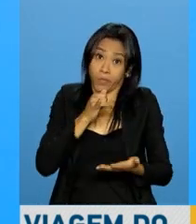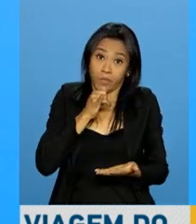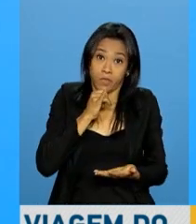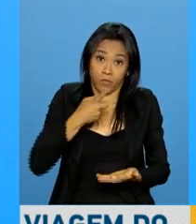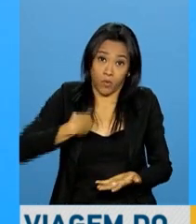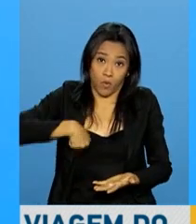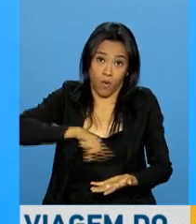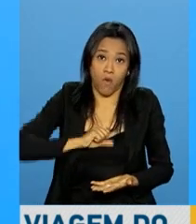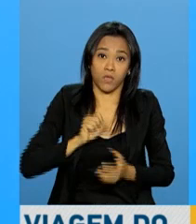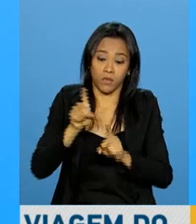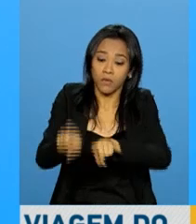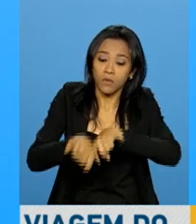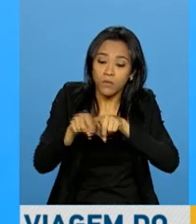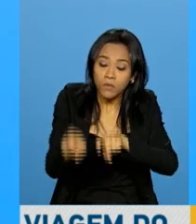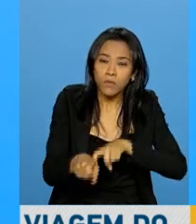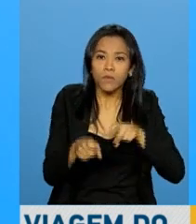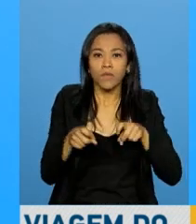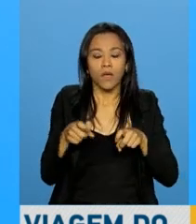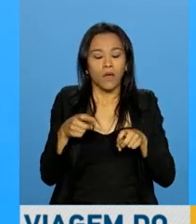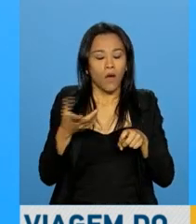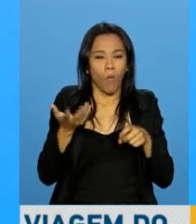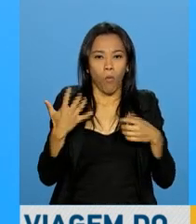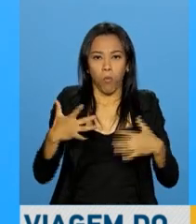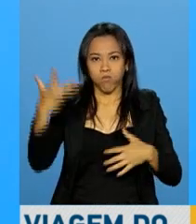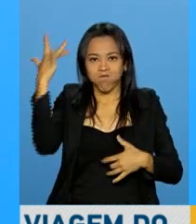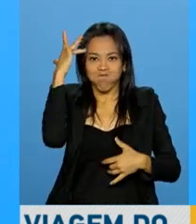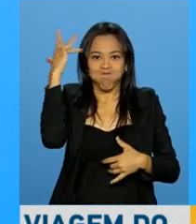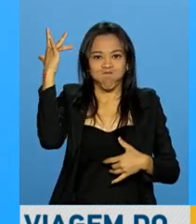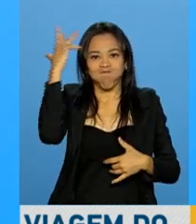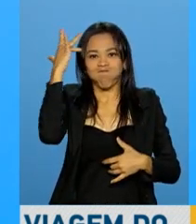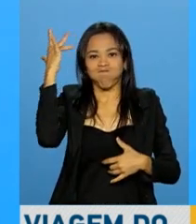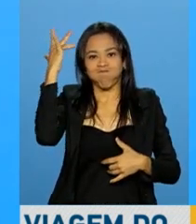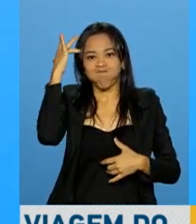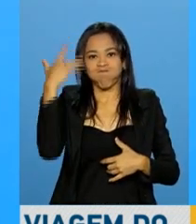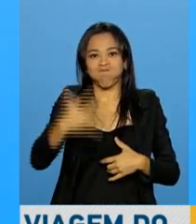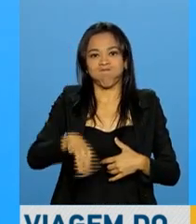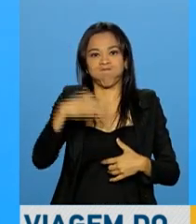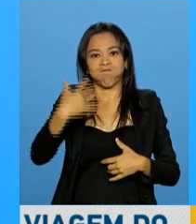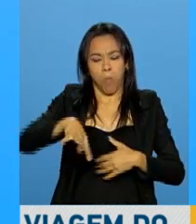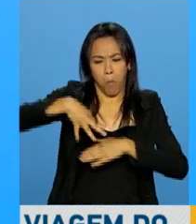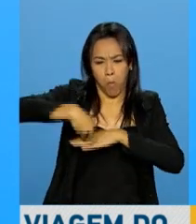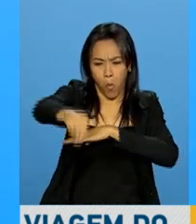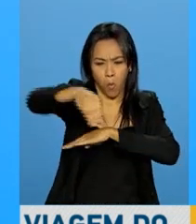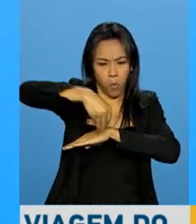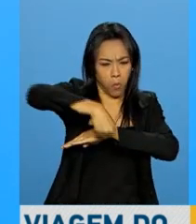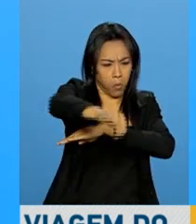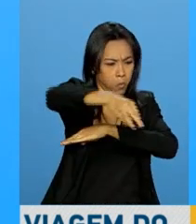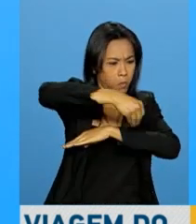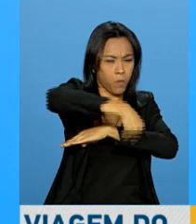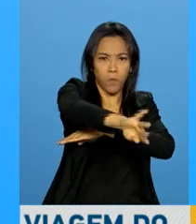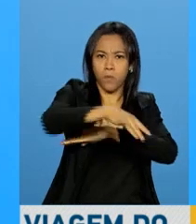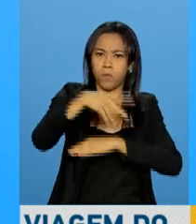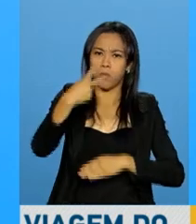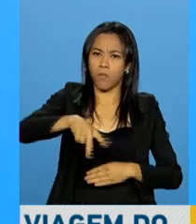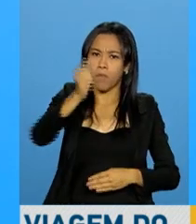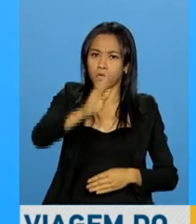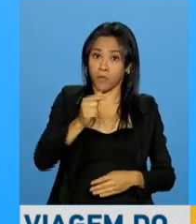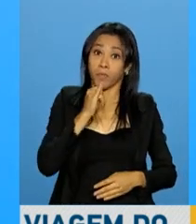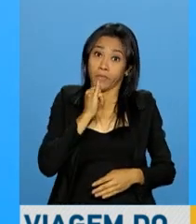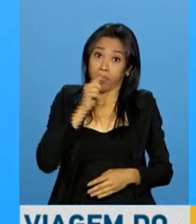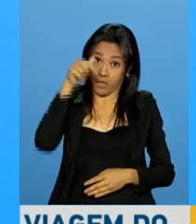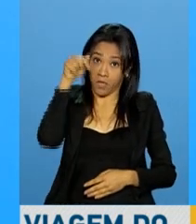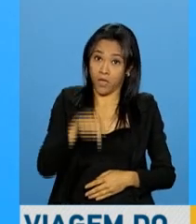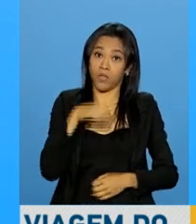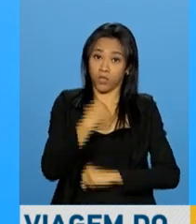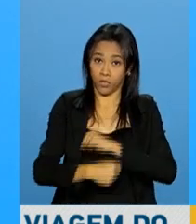exemplo, é altamente produtiva e sustentável. Neste ano, por exemplo, meus